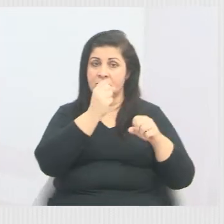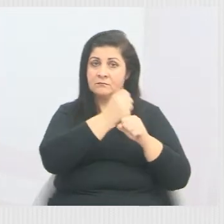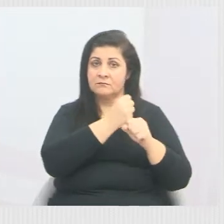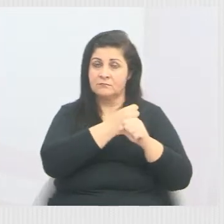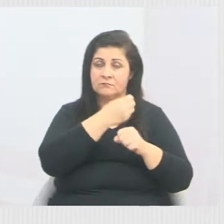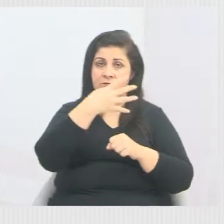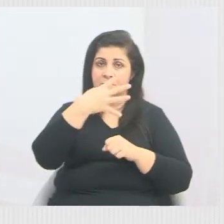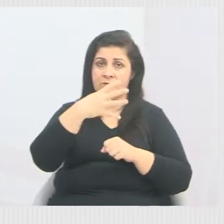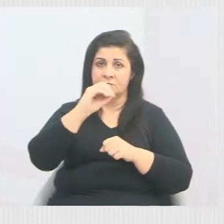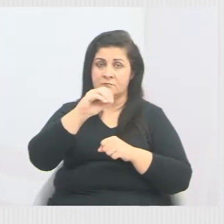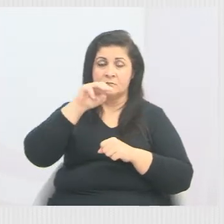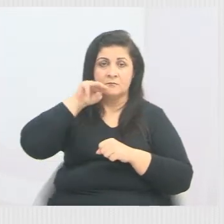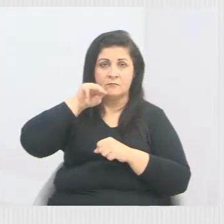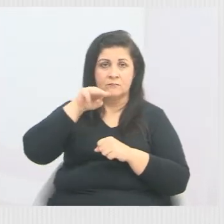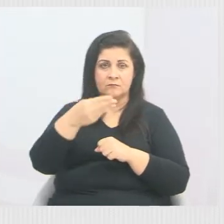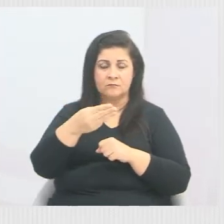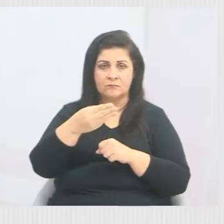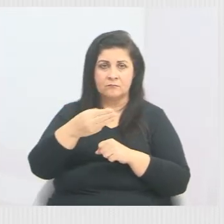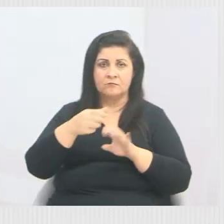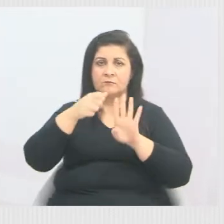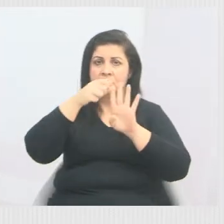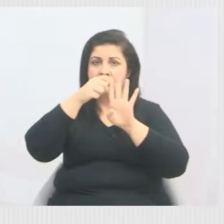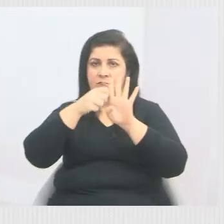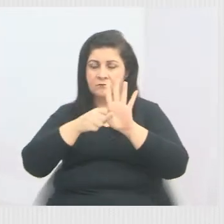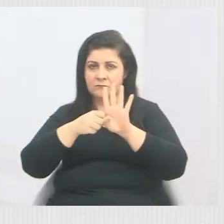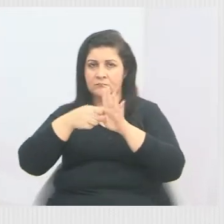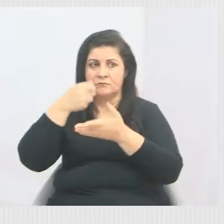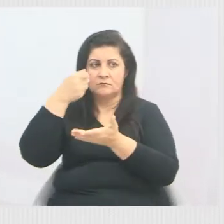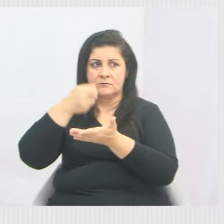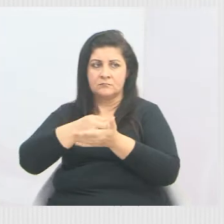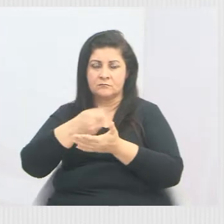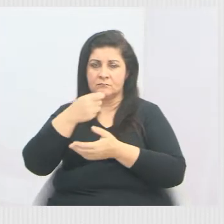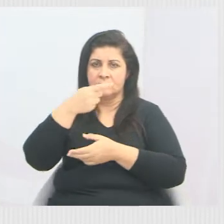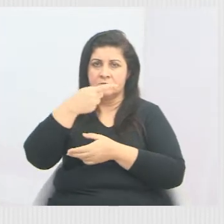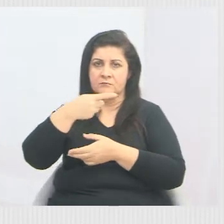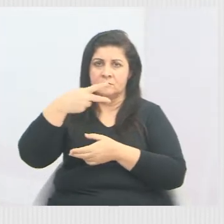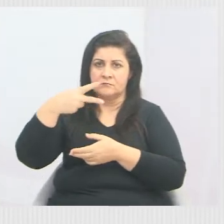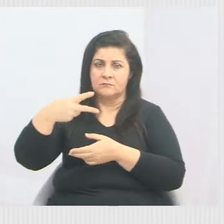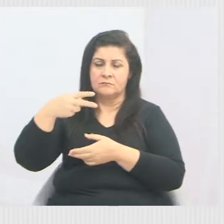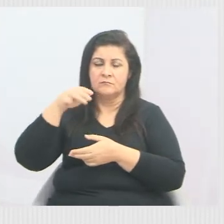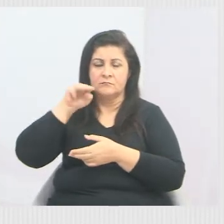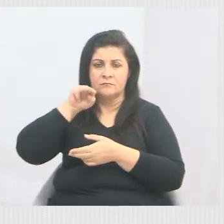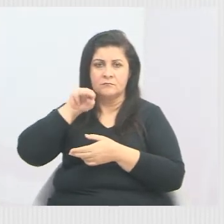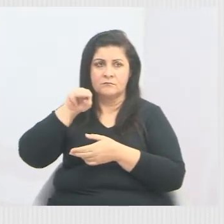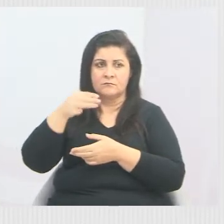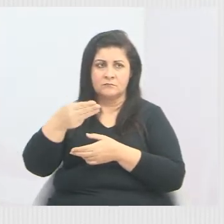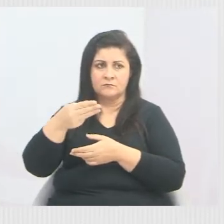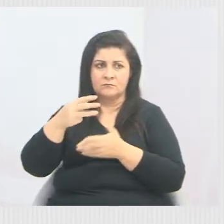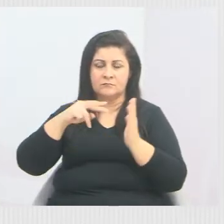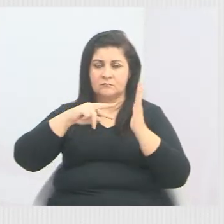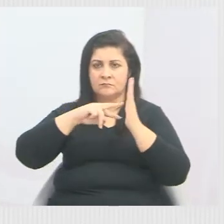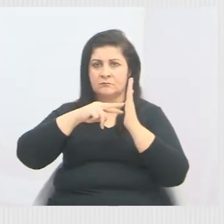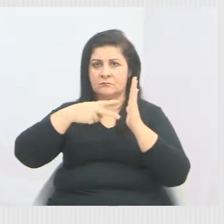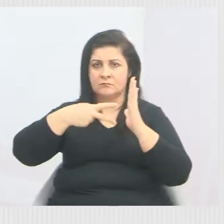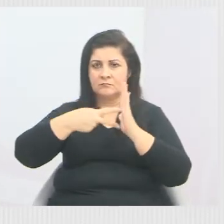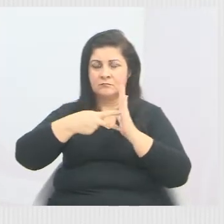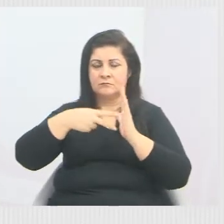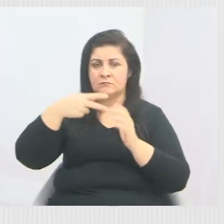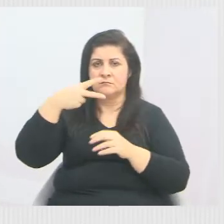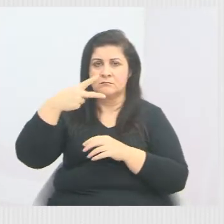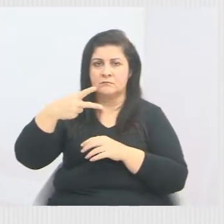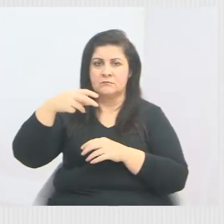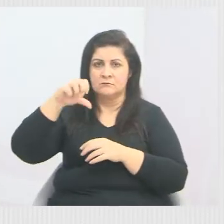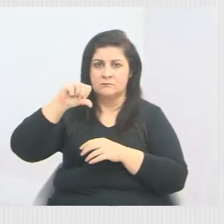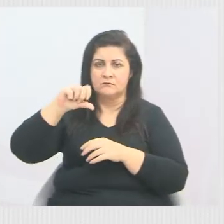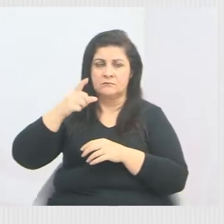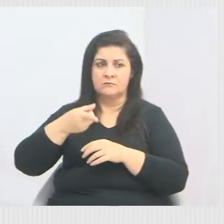de 40.399.000 e liquidado até esse primeiro quadrimestre, 12.099.000,